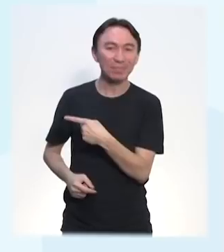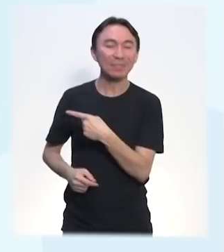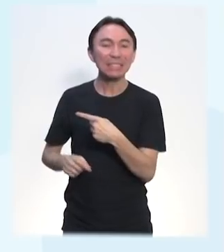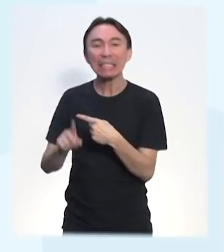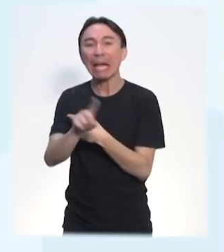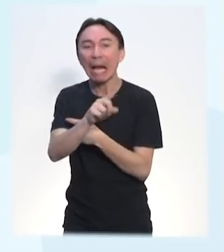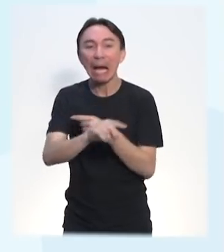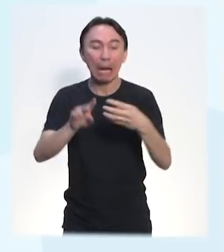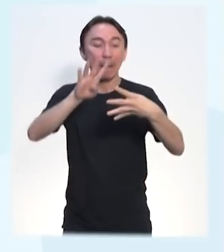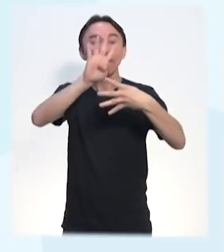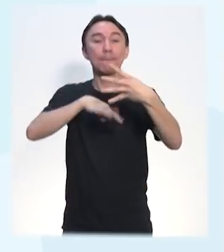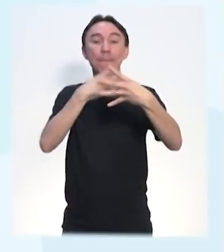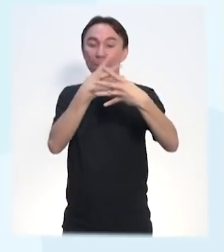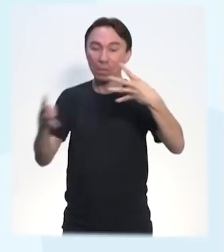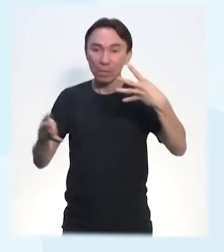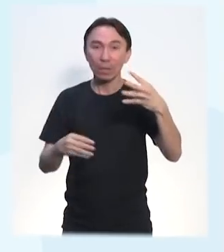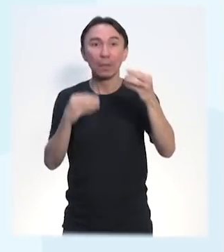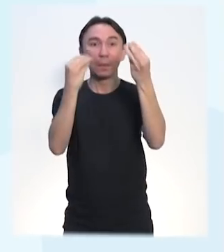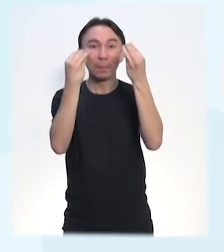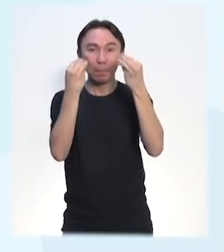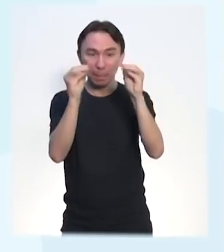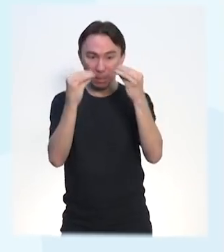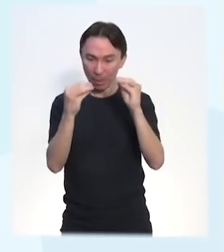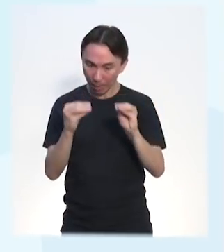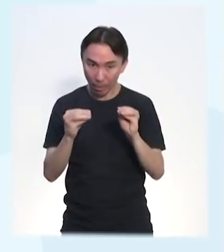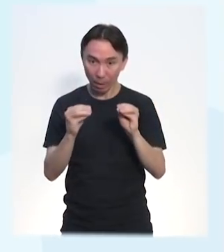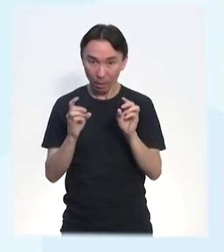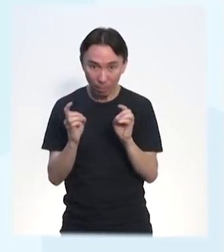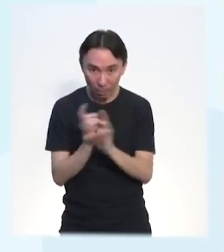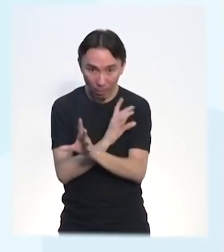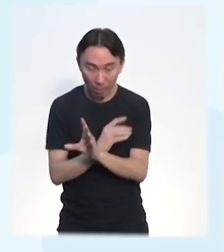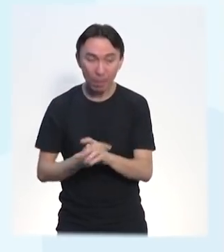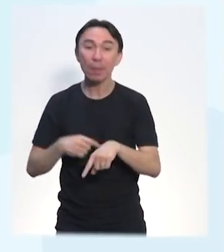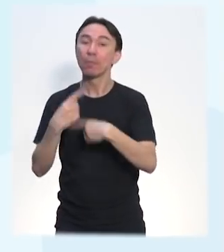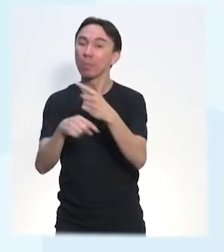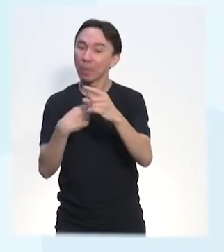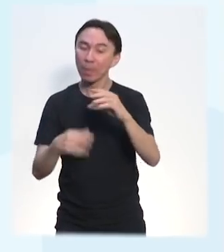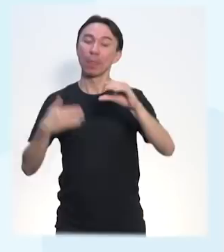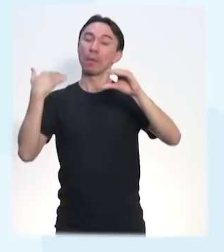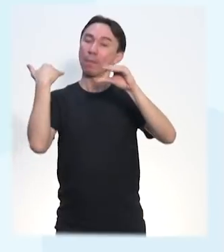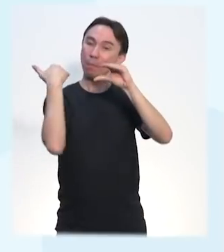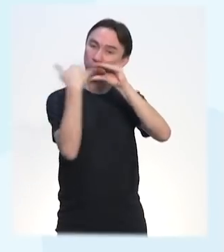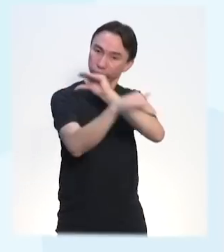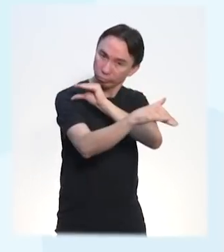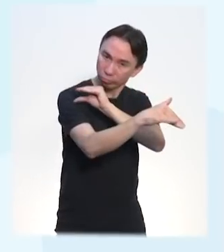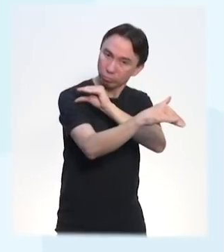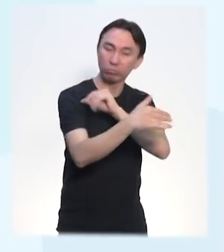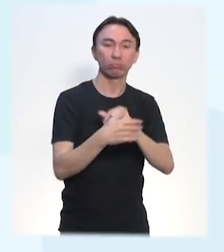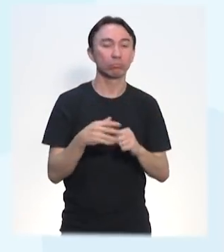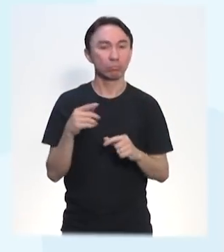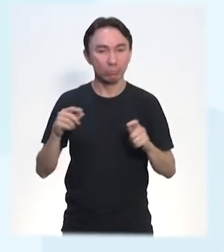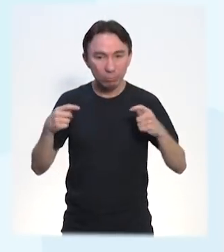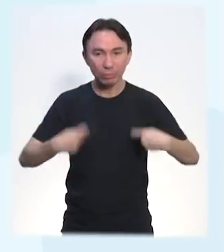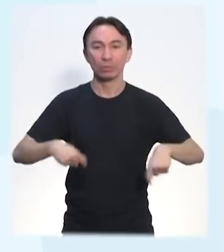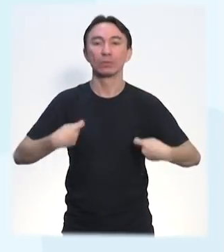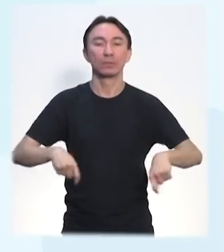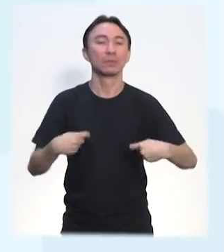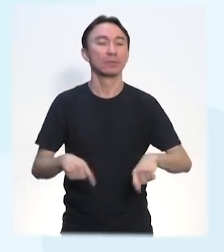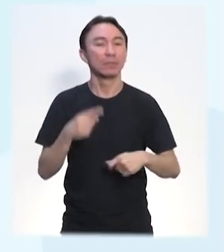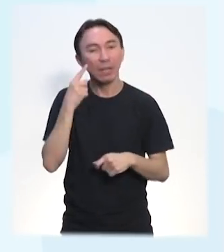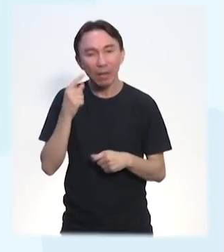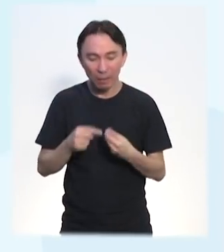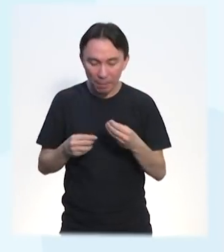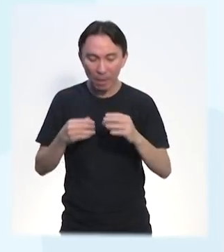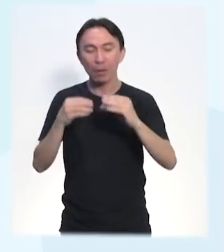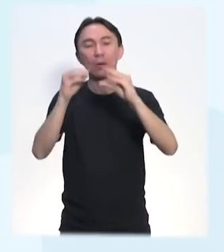ser preenchida e devolvida nesse mesmo e-mail. Então vocês vão receber esse e-mail e aí vocês têm que responder essa planilha,